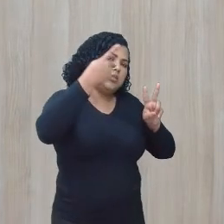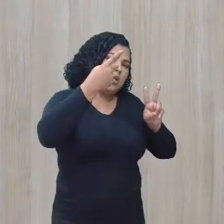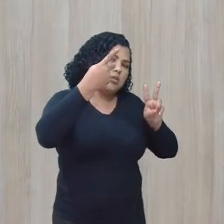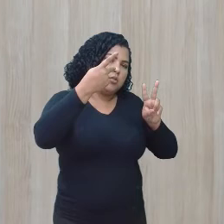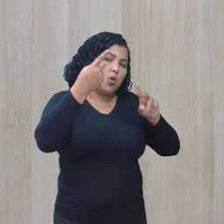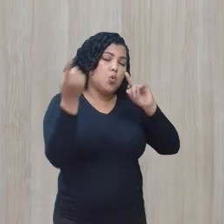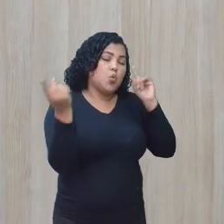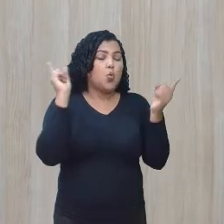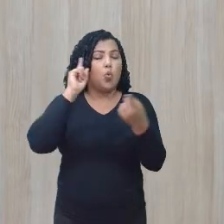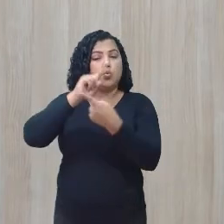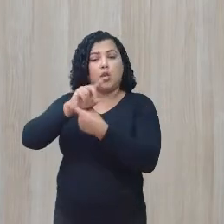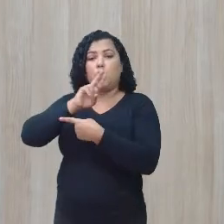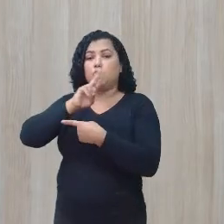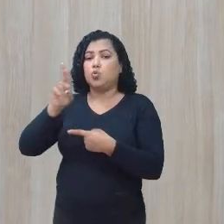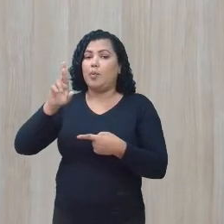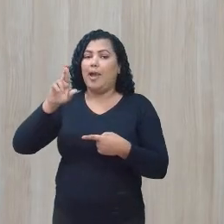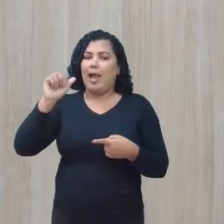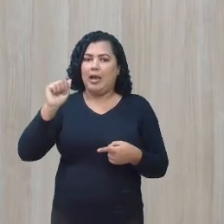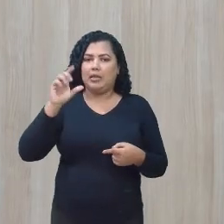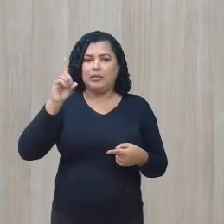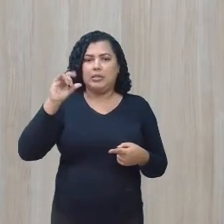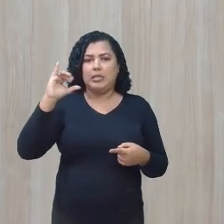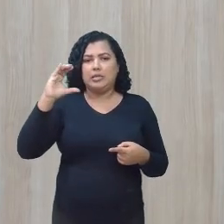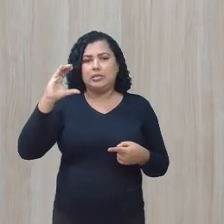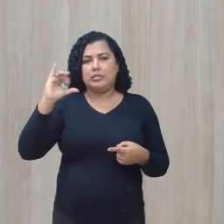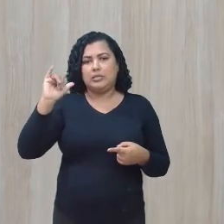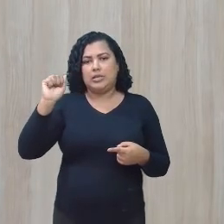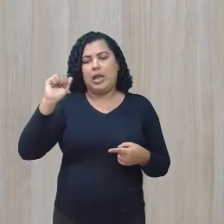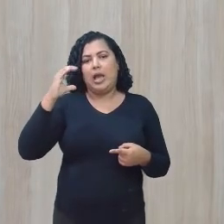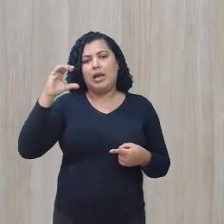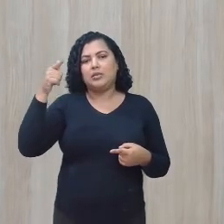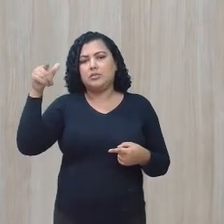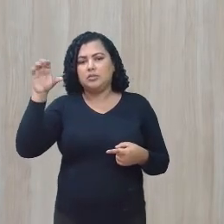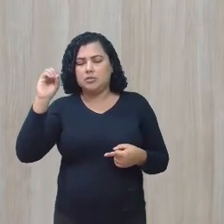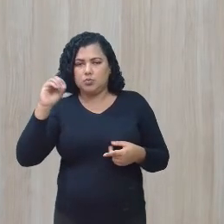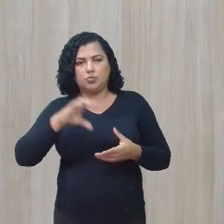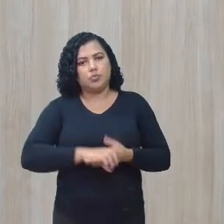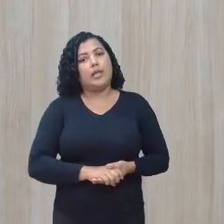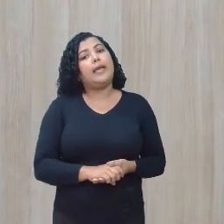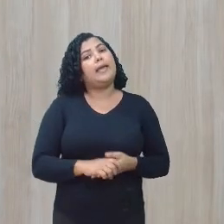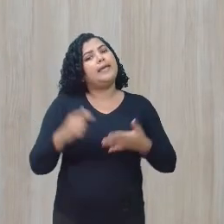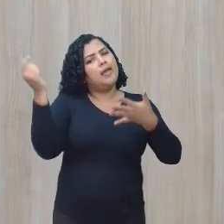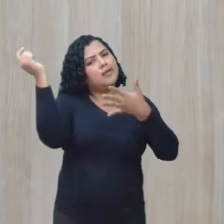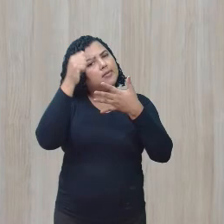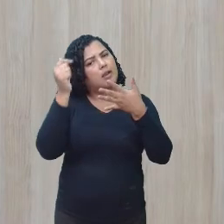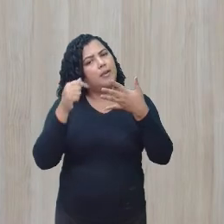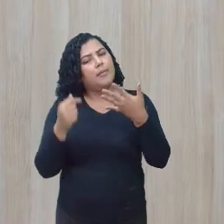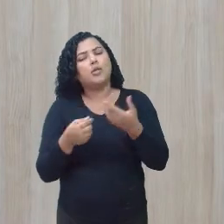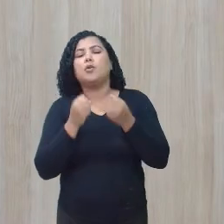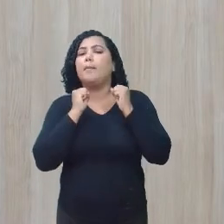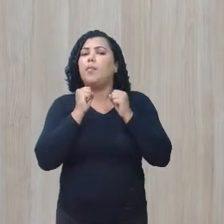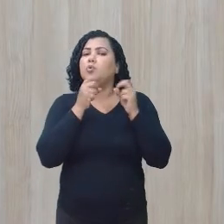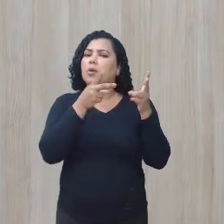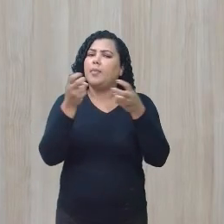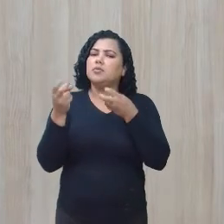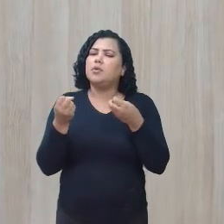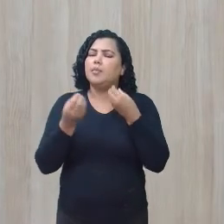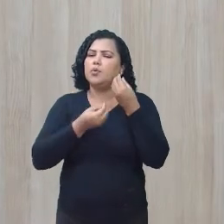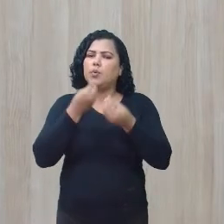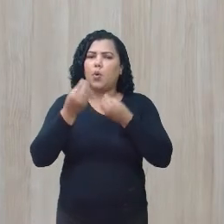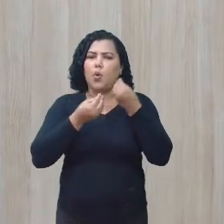de contrário, eu acho a radiciação, tá certo? E esses elementos, eles podem ser vistos e